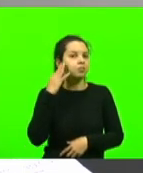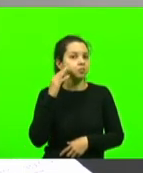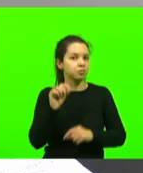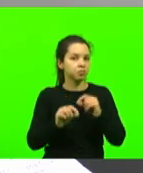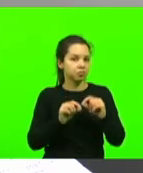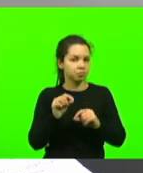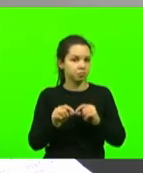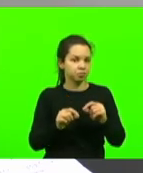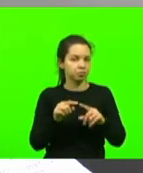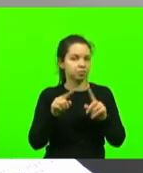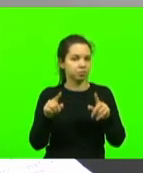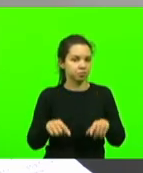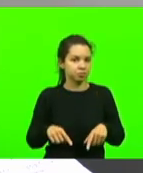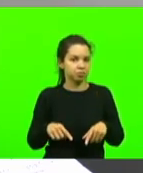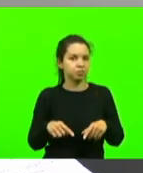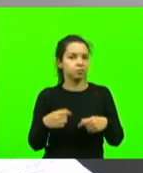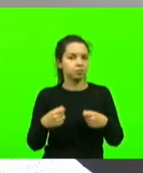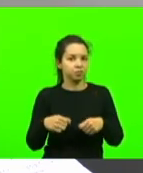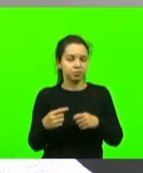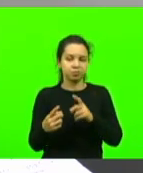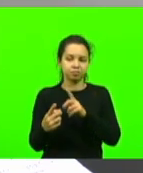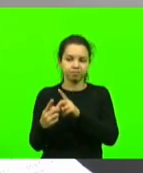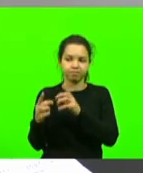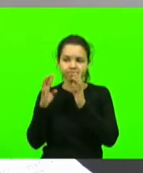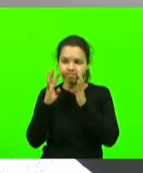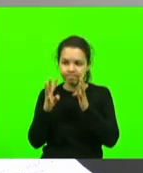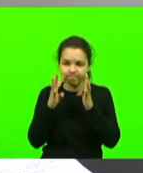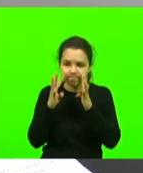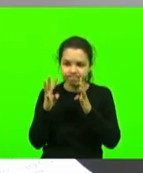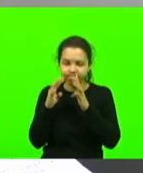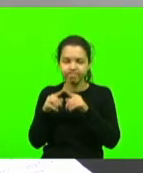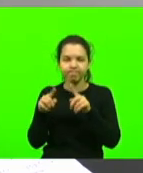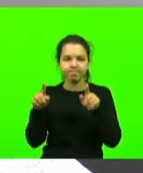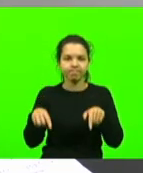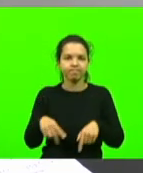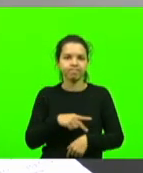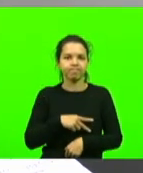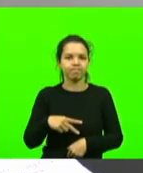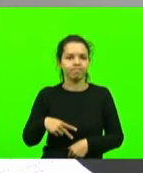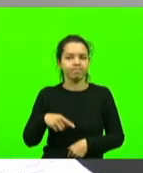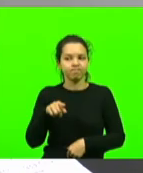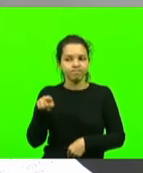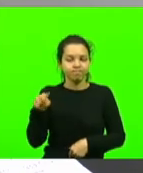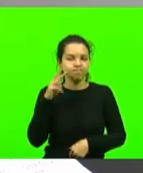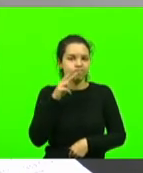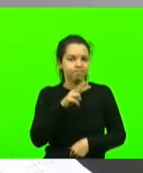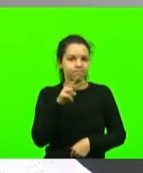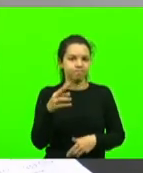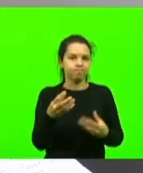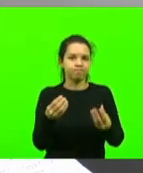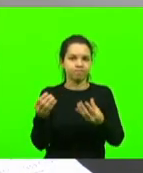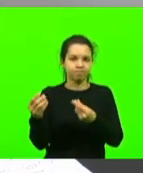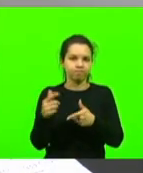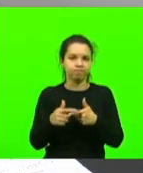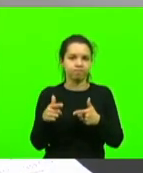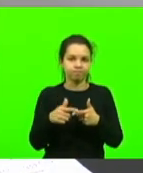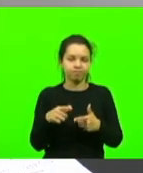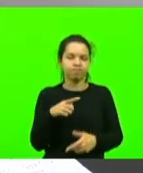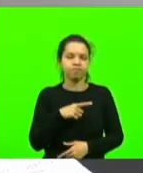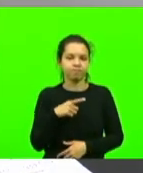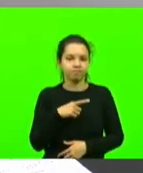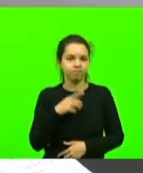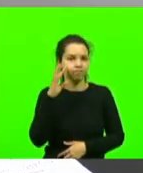por muitos anos tem que começar o vinho servidor o servidor público enxerga muitos dos problemas que têm e a solução